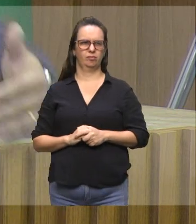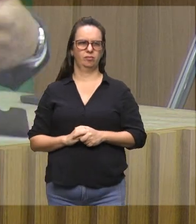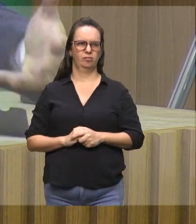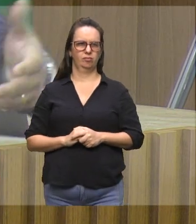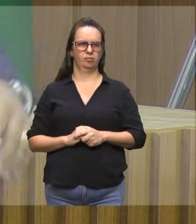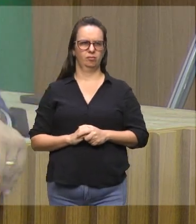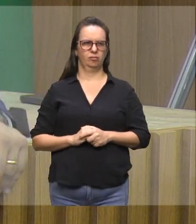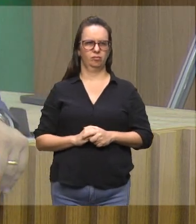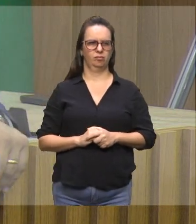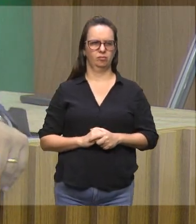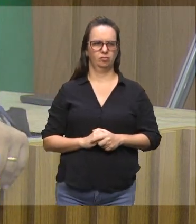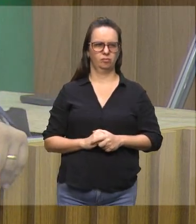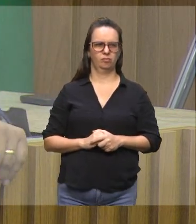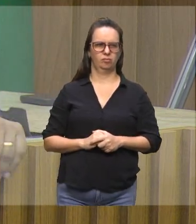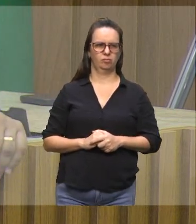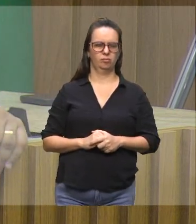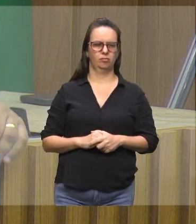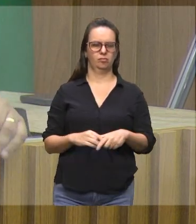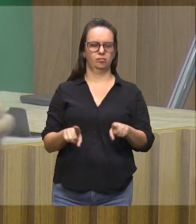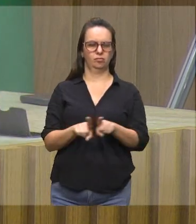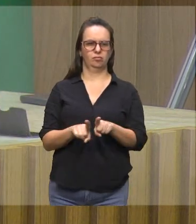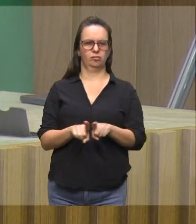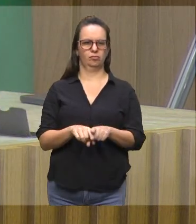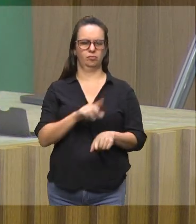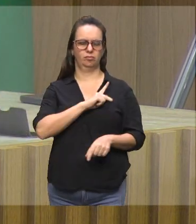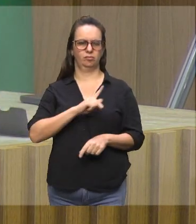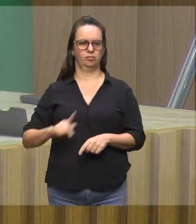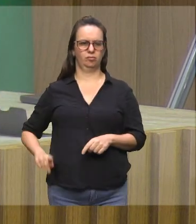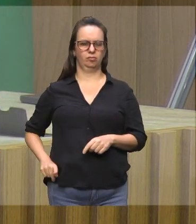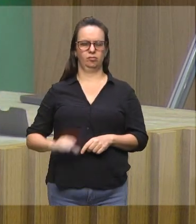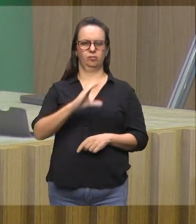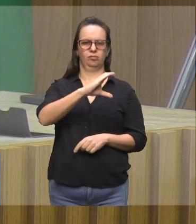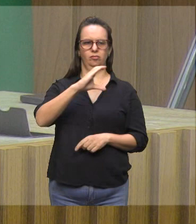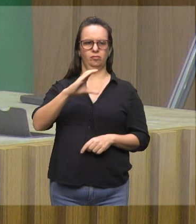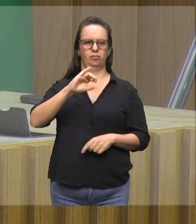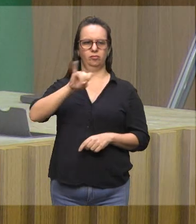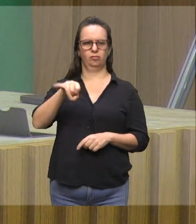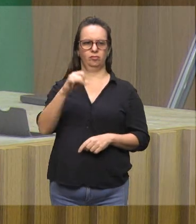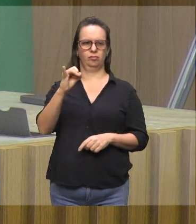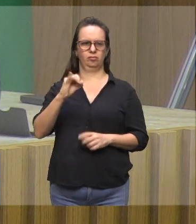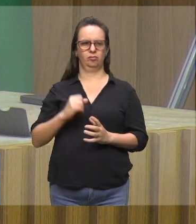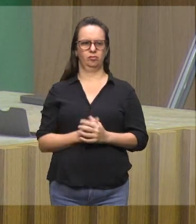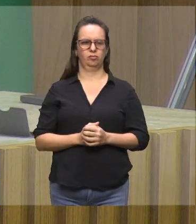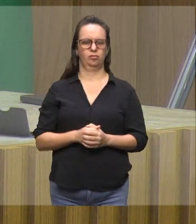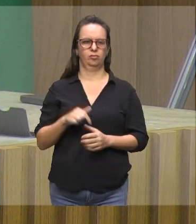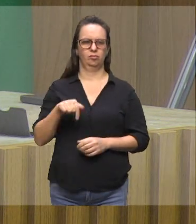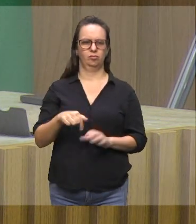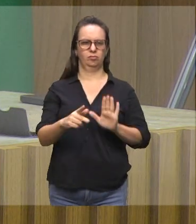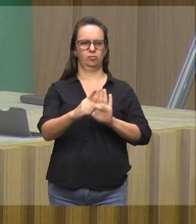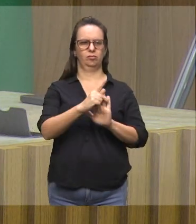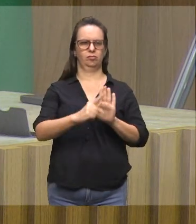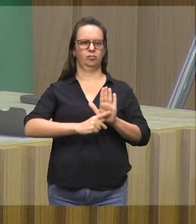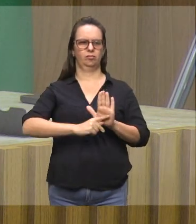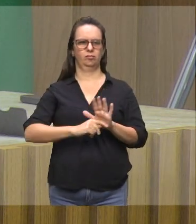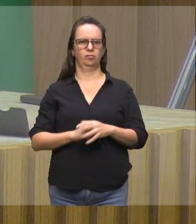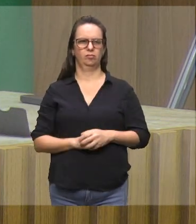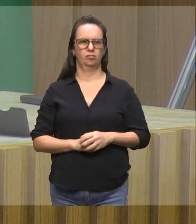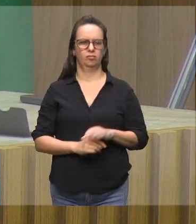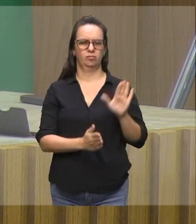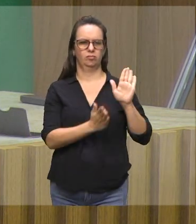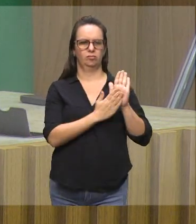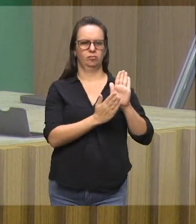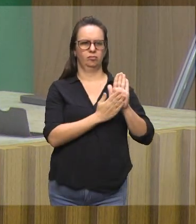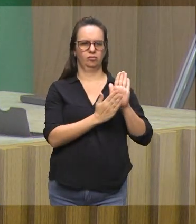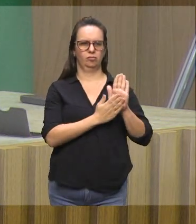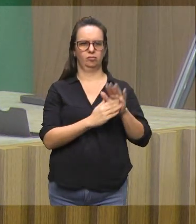também acumulando a função de presidente da Comissão de Constituição e Justiça. Senhora presidente, este projeto de essa proposta